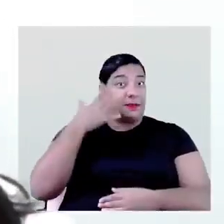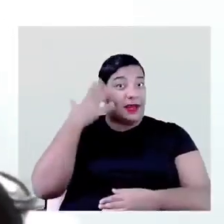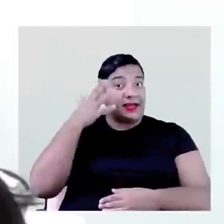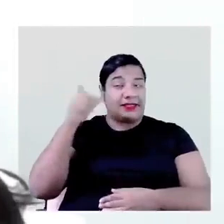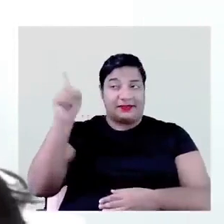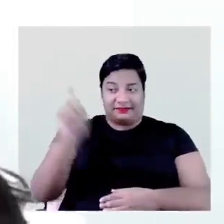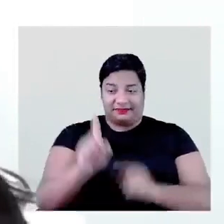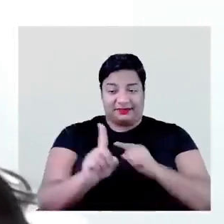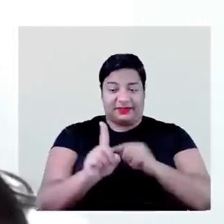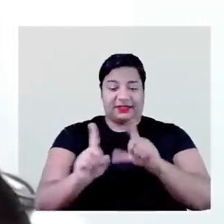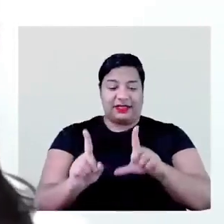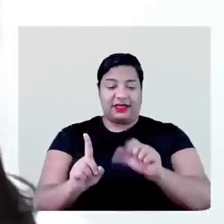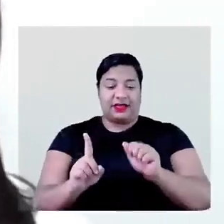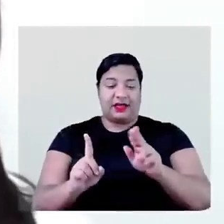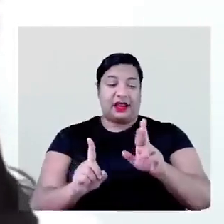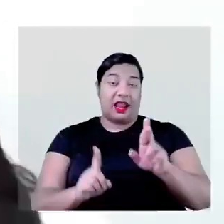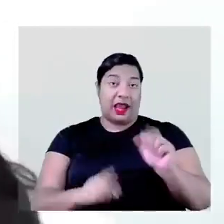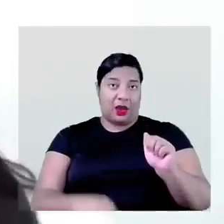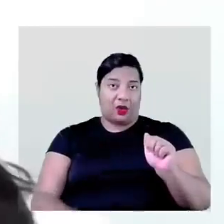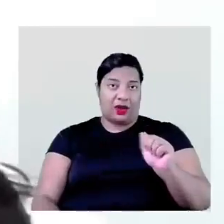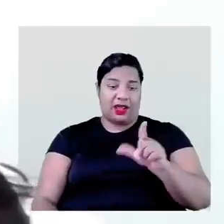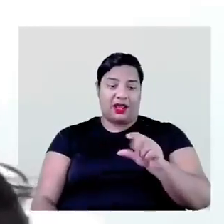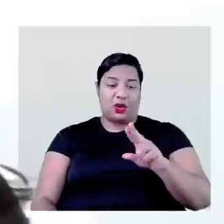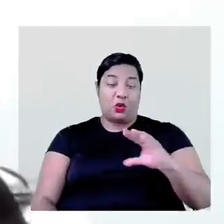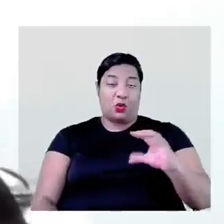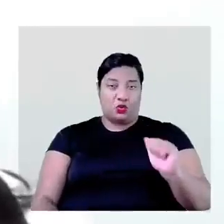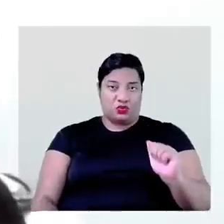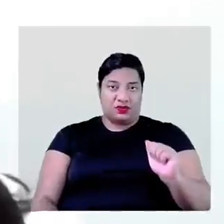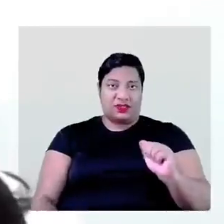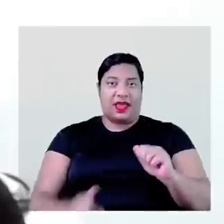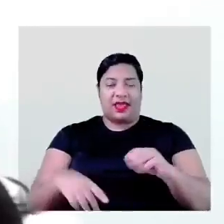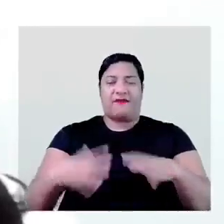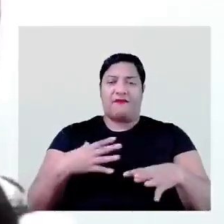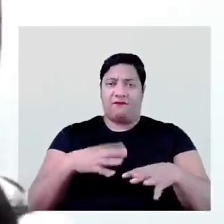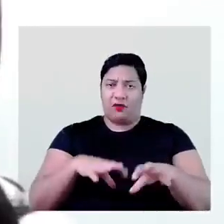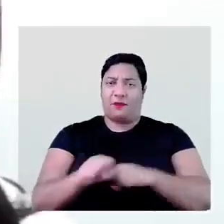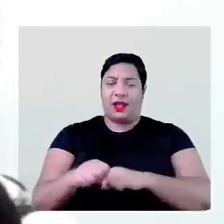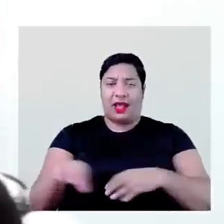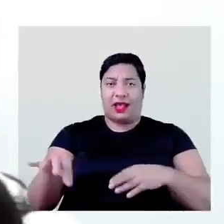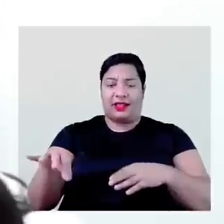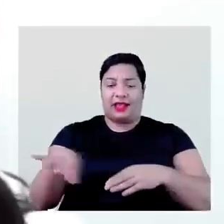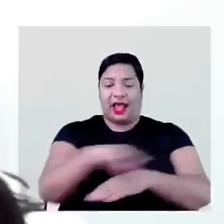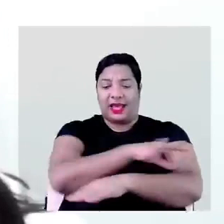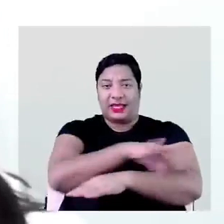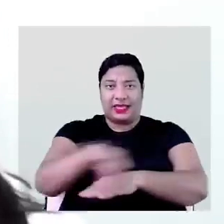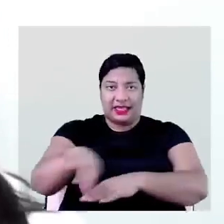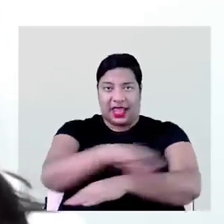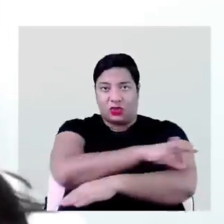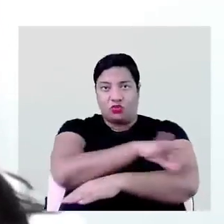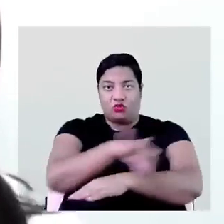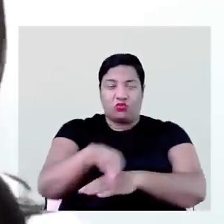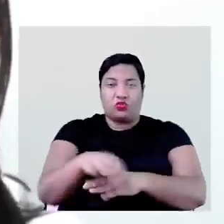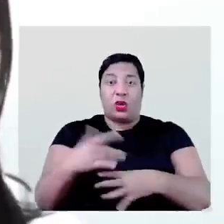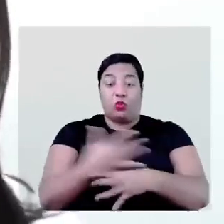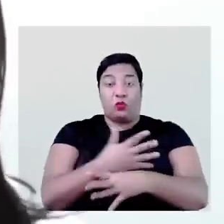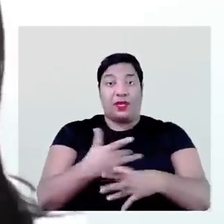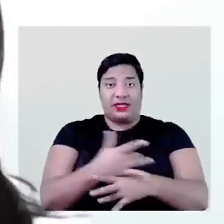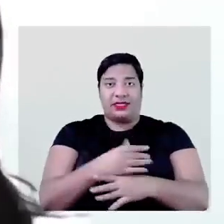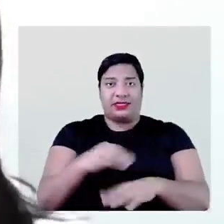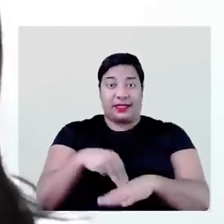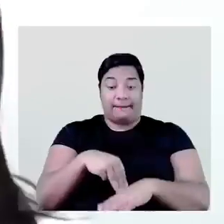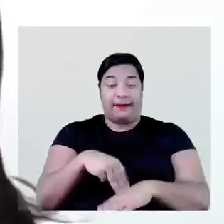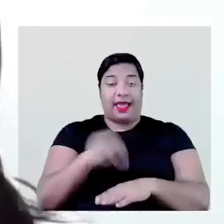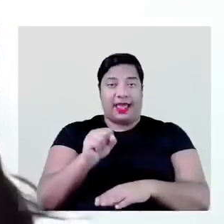primeira zona eleitoral Bela Vista. Ela é arquiteta urbanista, mestre em estruturas ambientais urbanas pela FAO